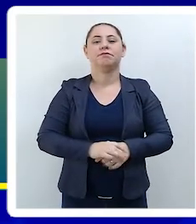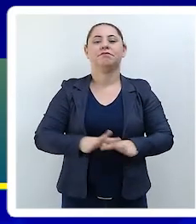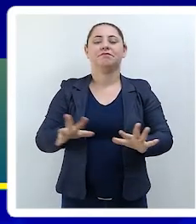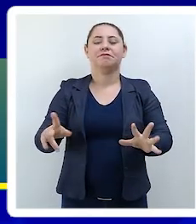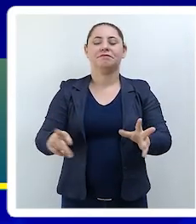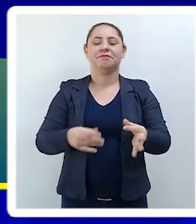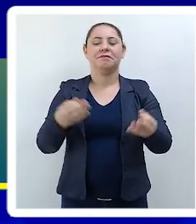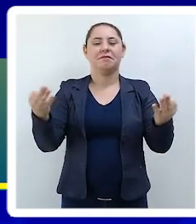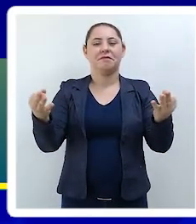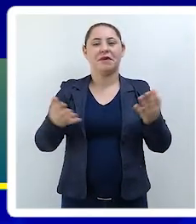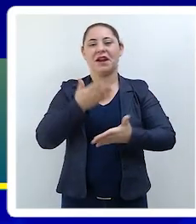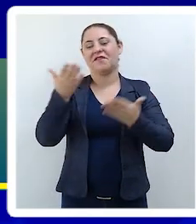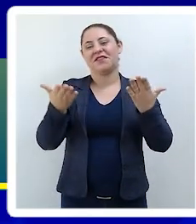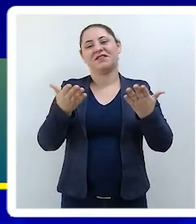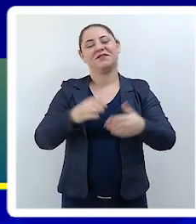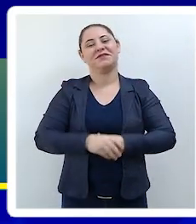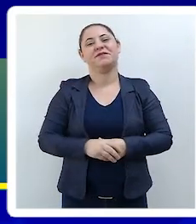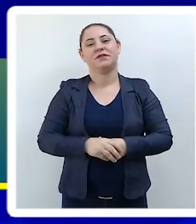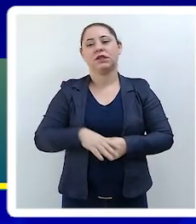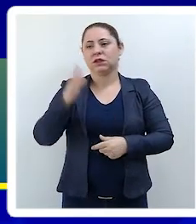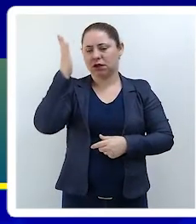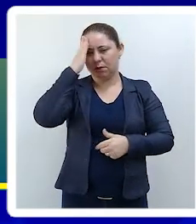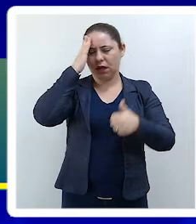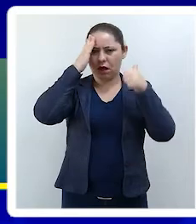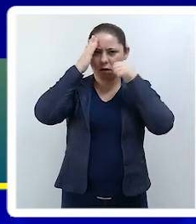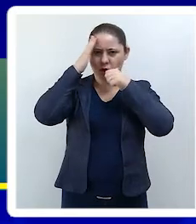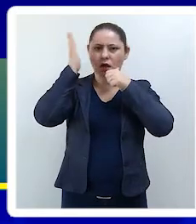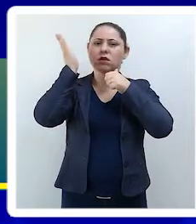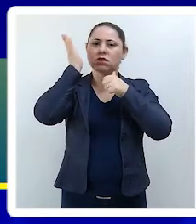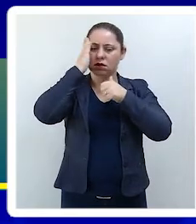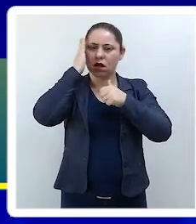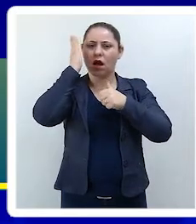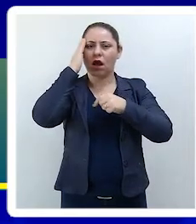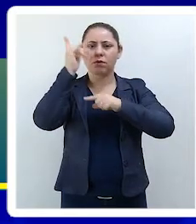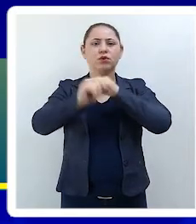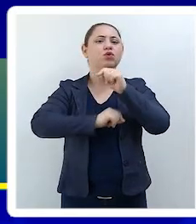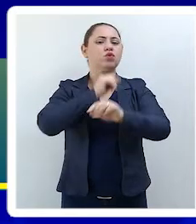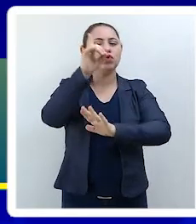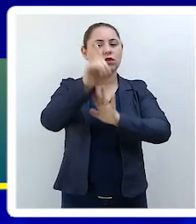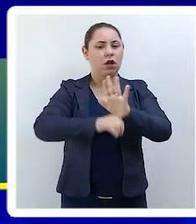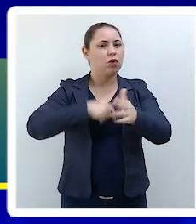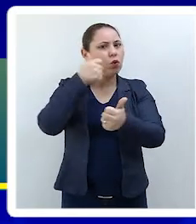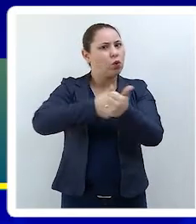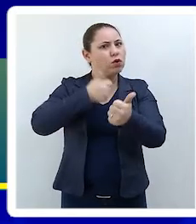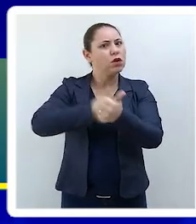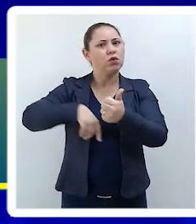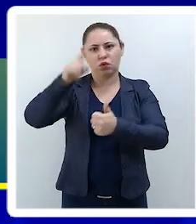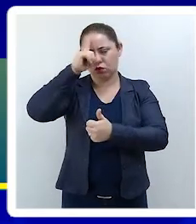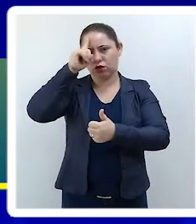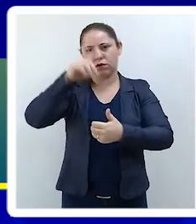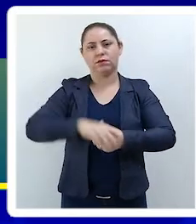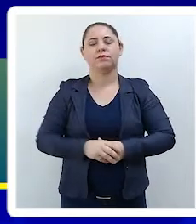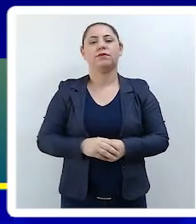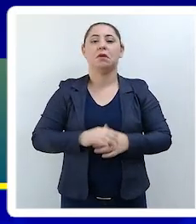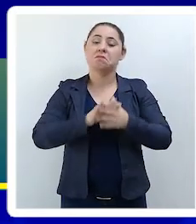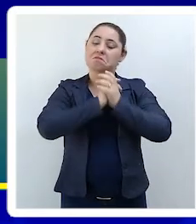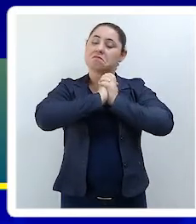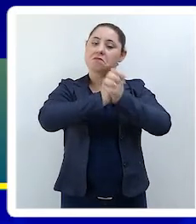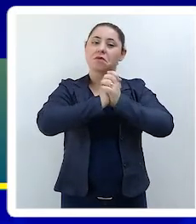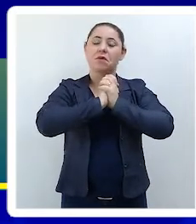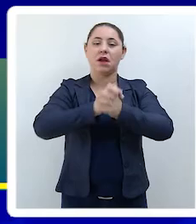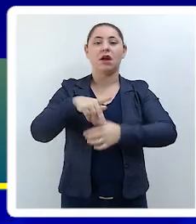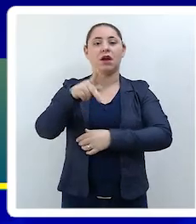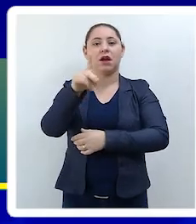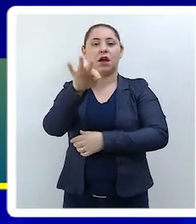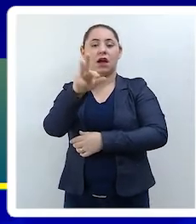bem esclarecedor, Pamela, em saber que as mulheres sabem de seus direitos e estão lutando por isso. Nós queremos parabenizá-las também, Kátia e